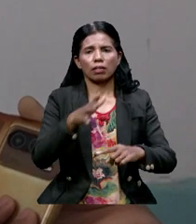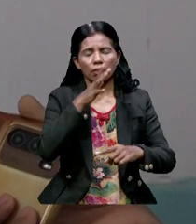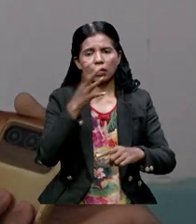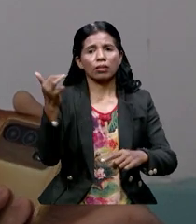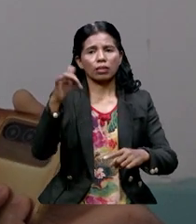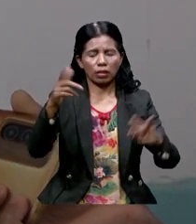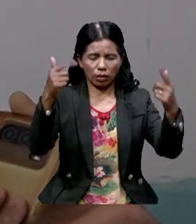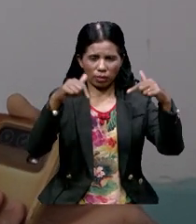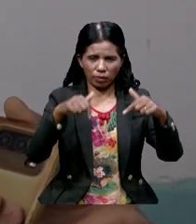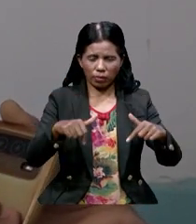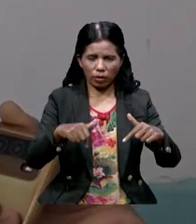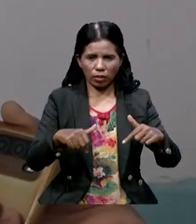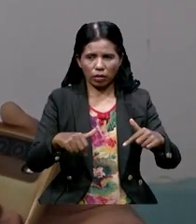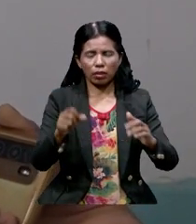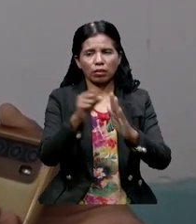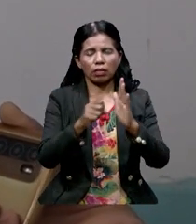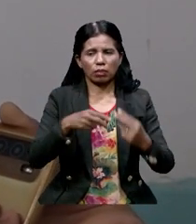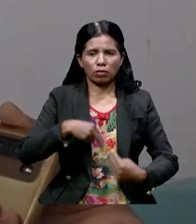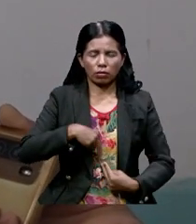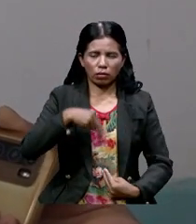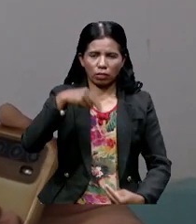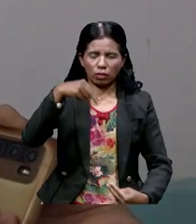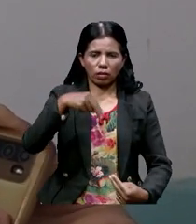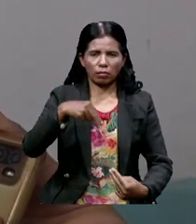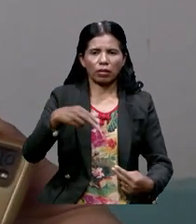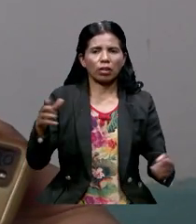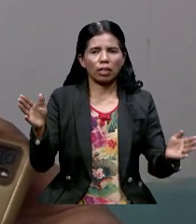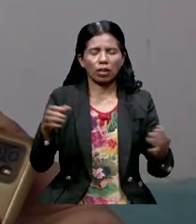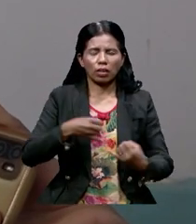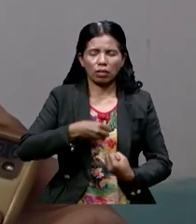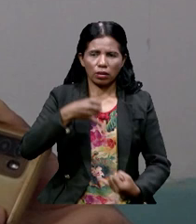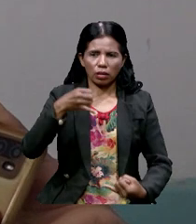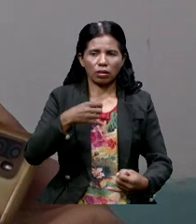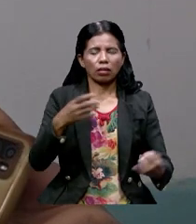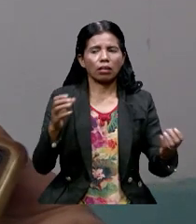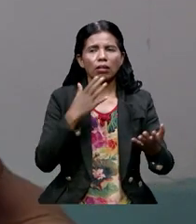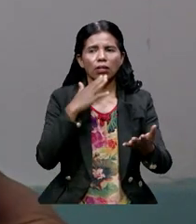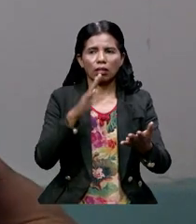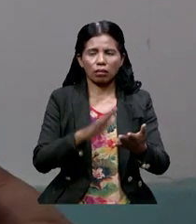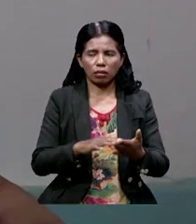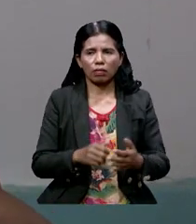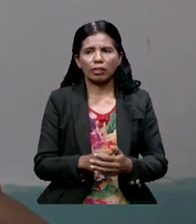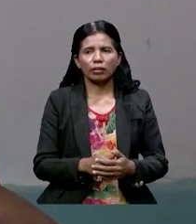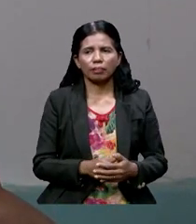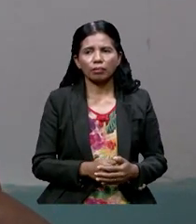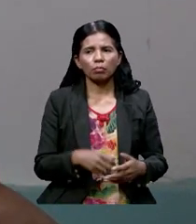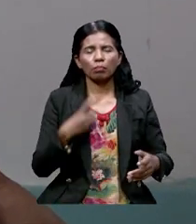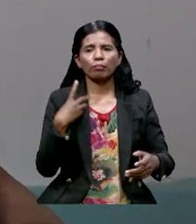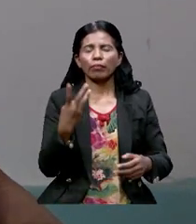condição statuto nutrição nebe makladia la normal ho mal nutrição anta